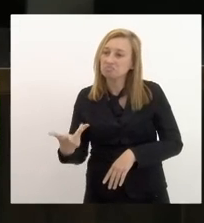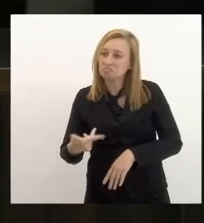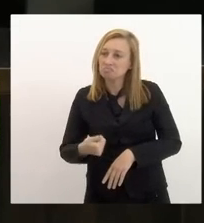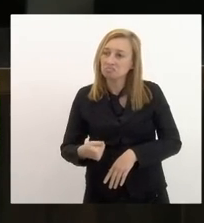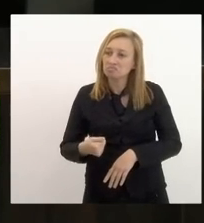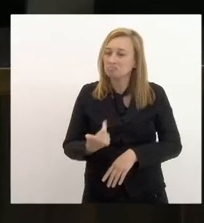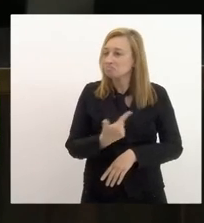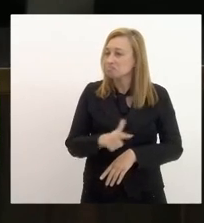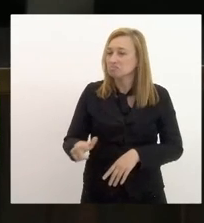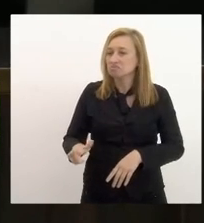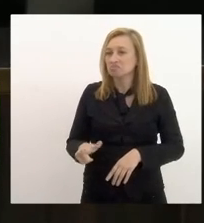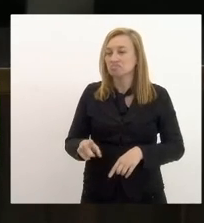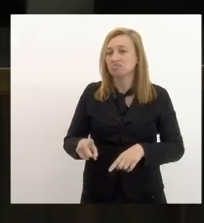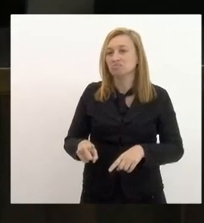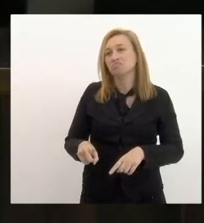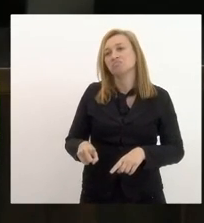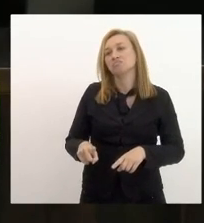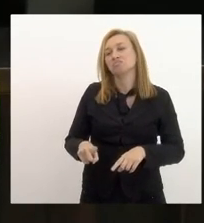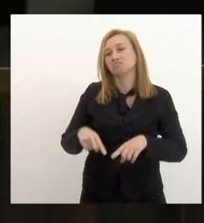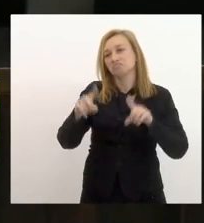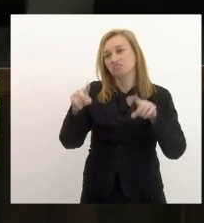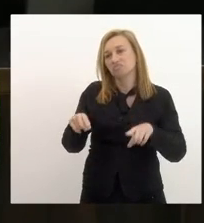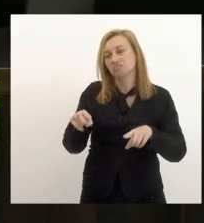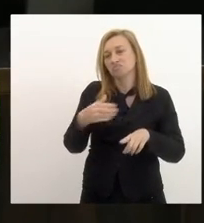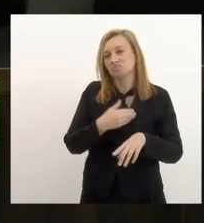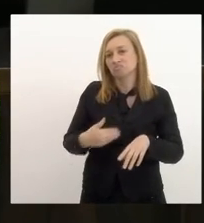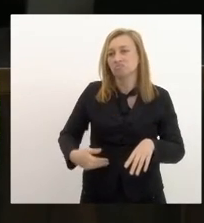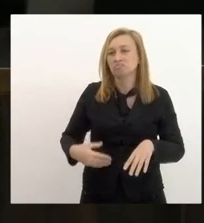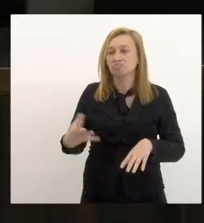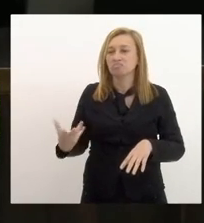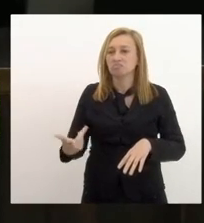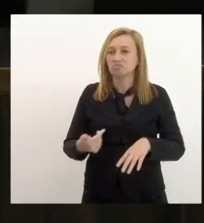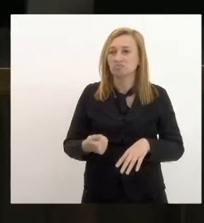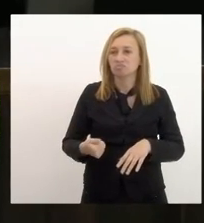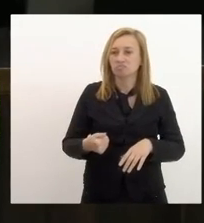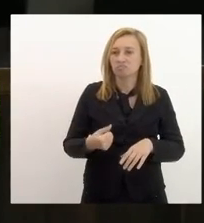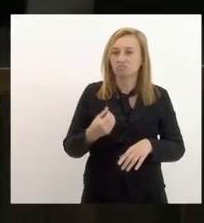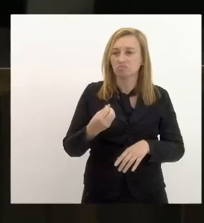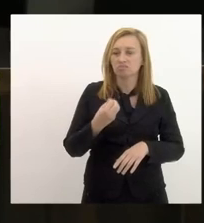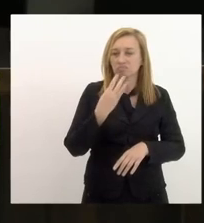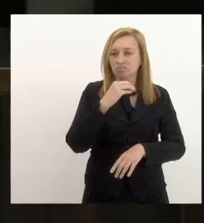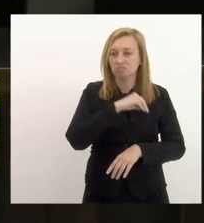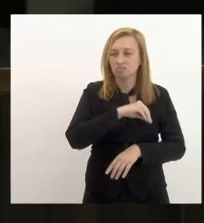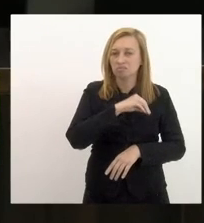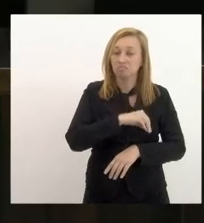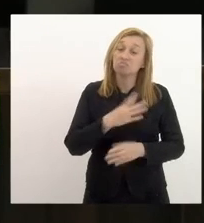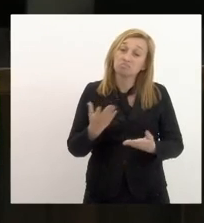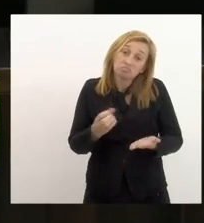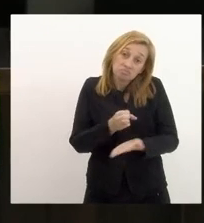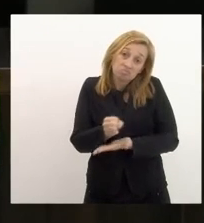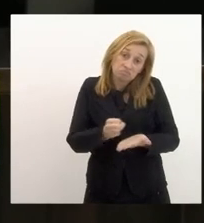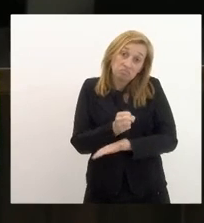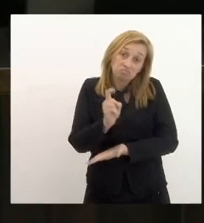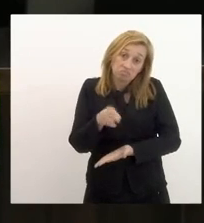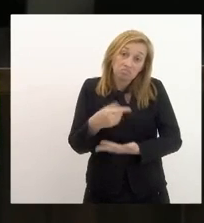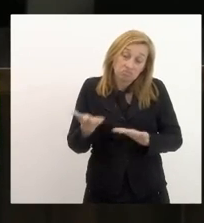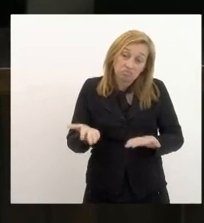sem Servidor Público bem remunerado qualificado O que é premissa básica a